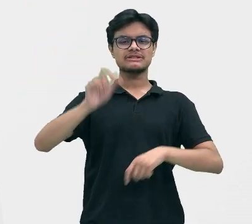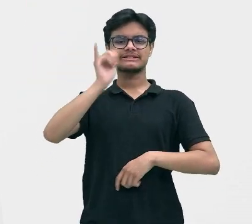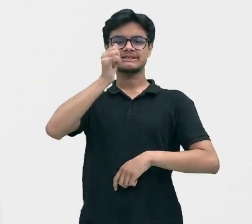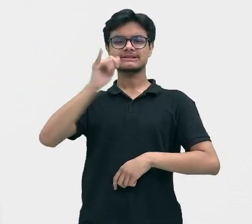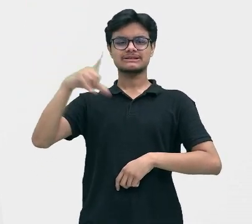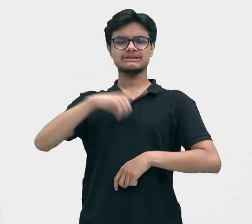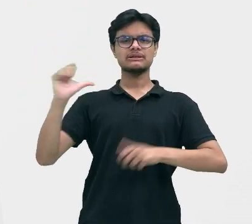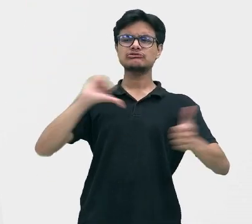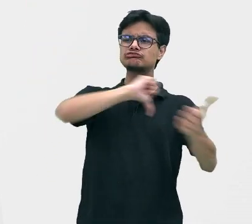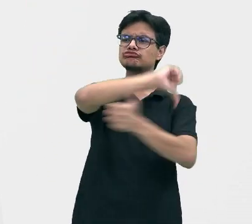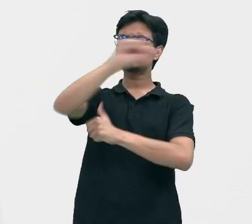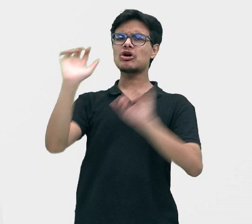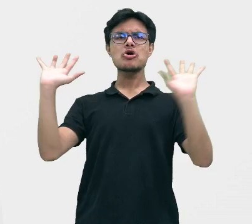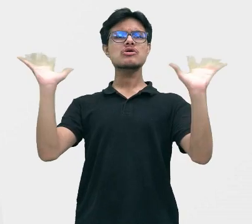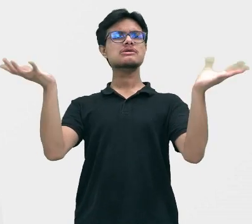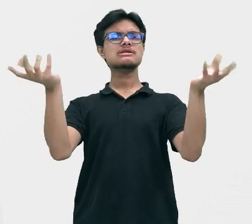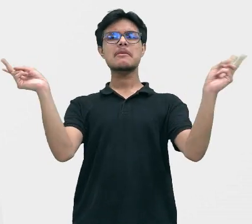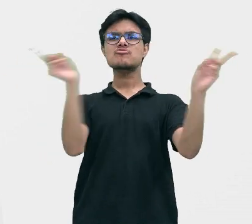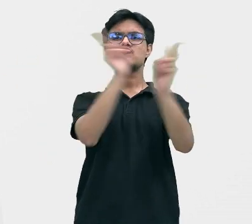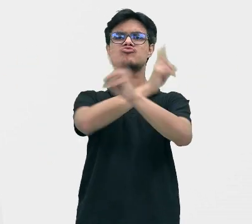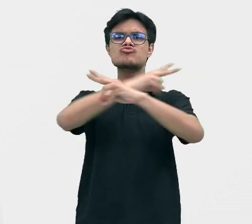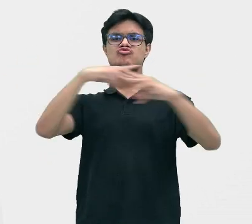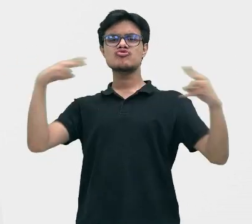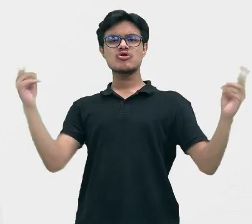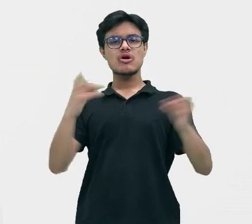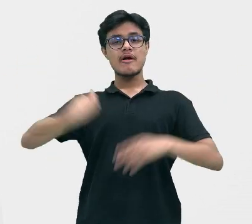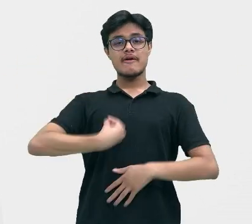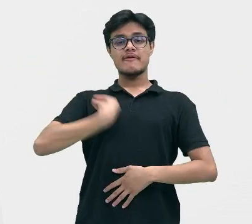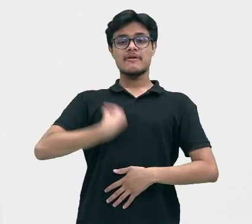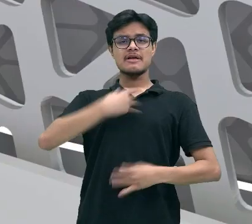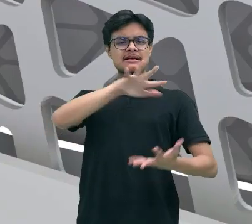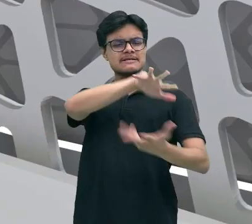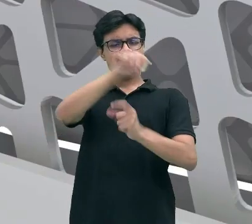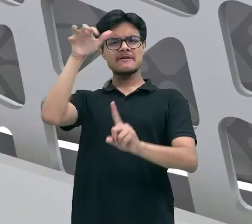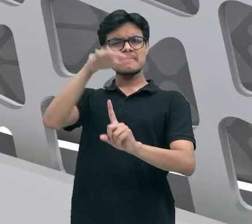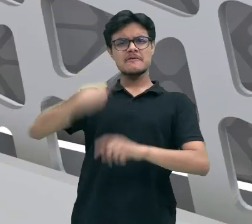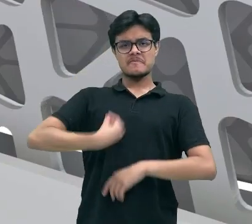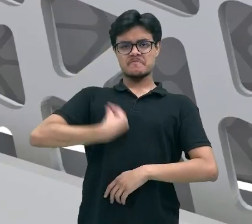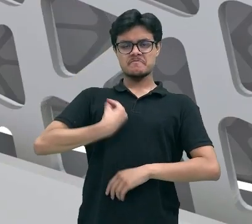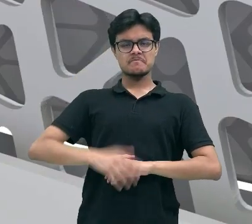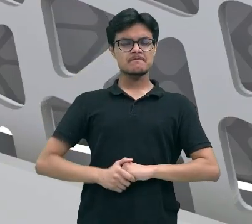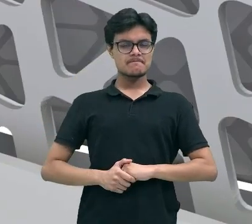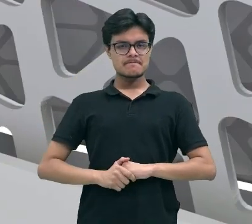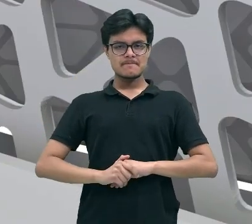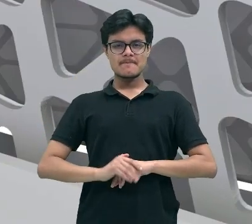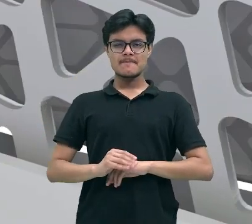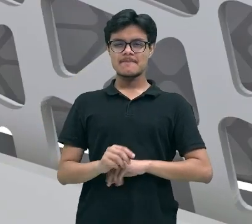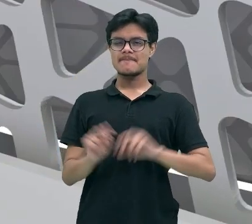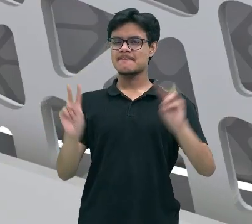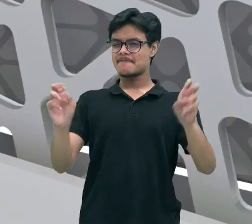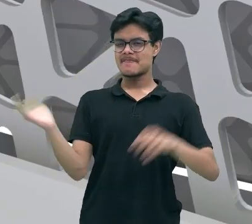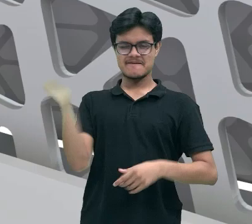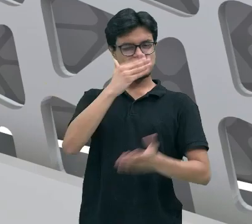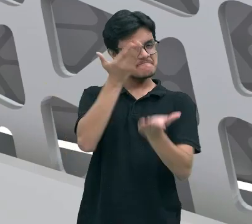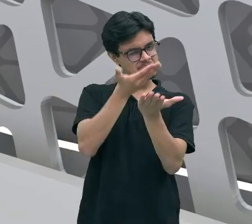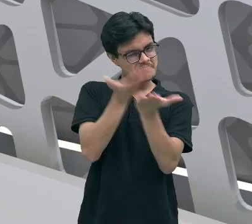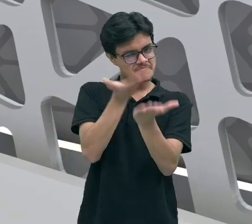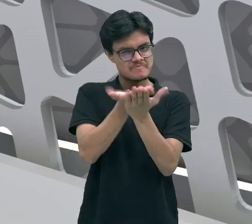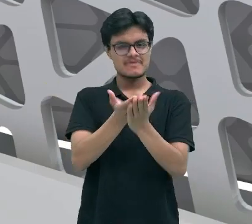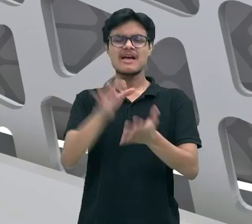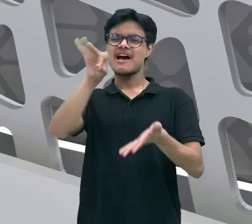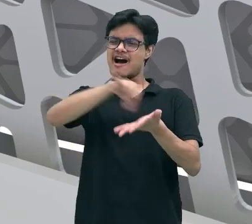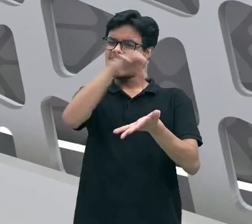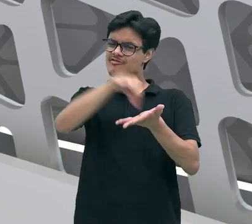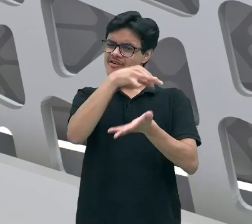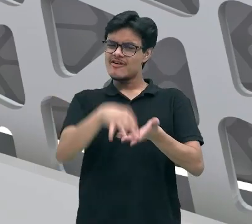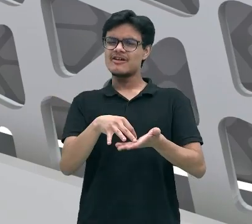convecção como fatores né para manutenção da vida então acompanha a aula faça as